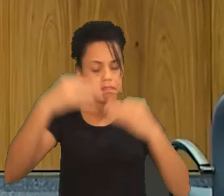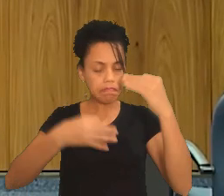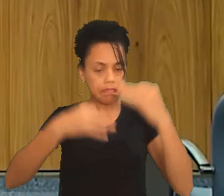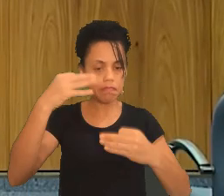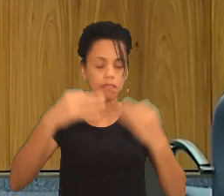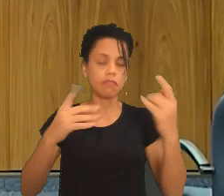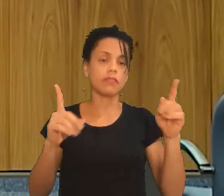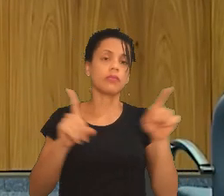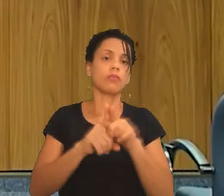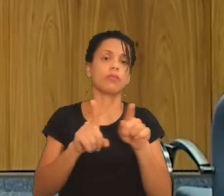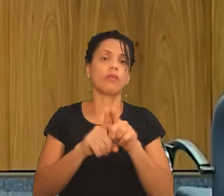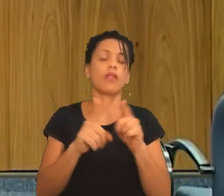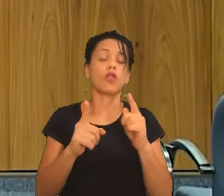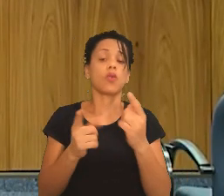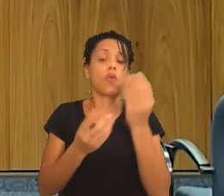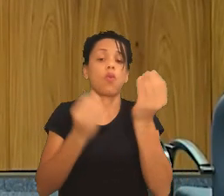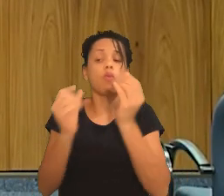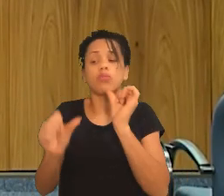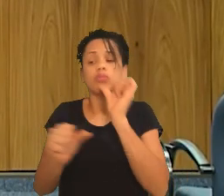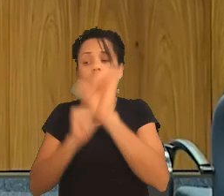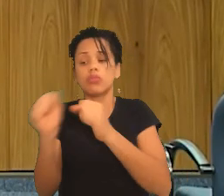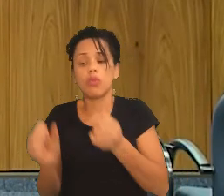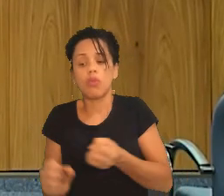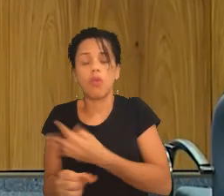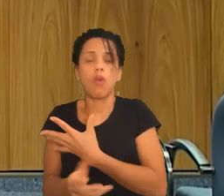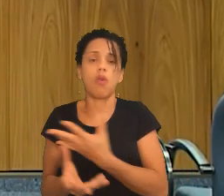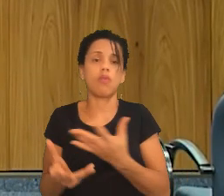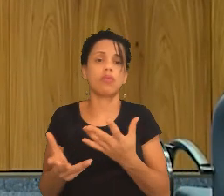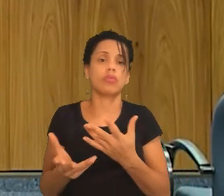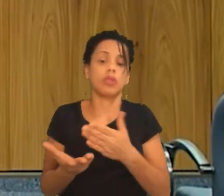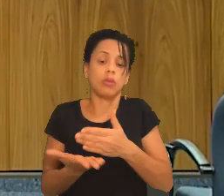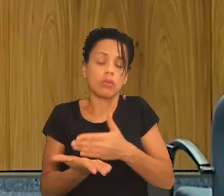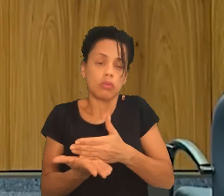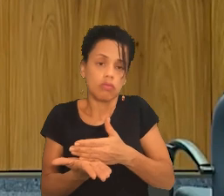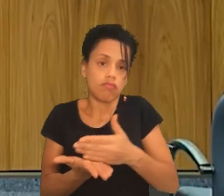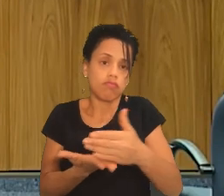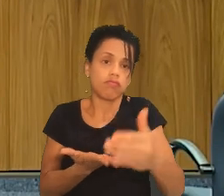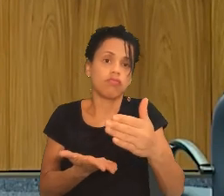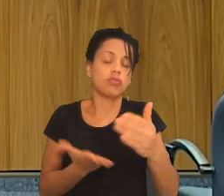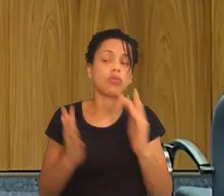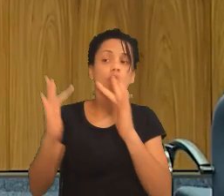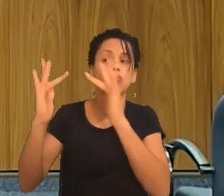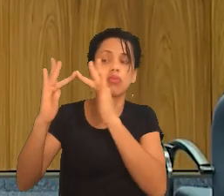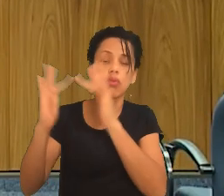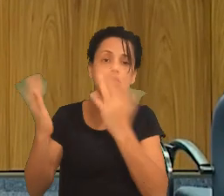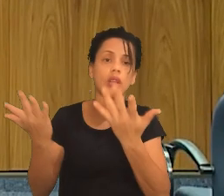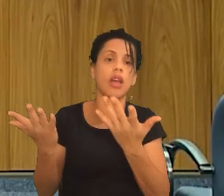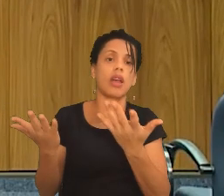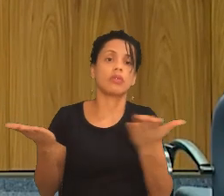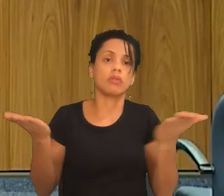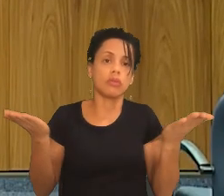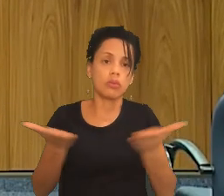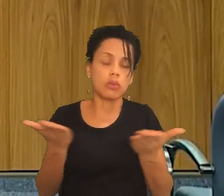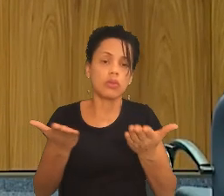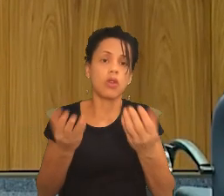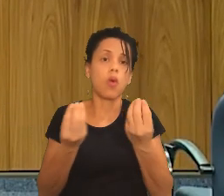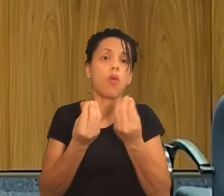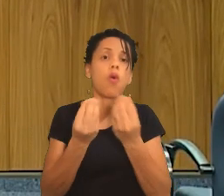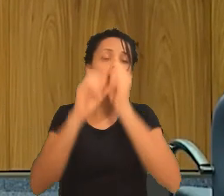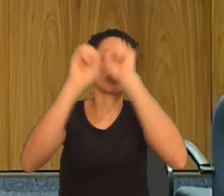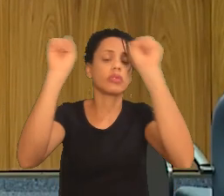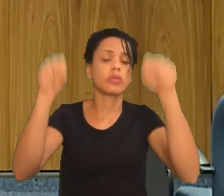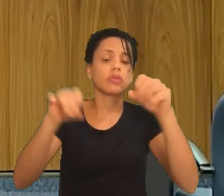como inovar a partir desse contato e dessa aprendizagem, dessa abertura, como o sistema jurídico pode inovar. Eu acho que tem